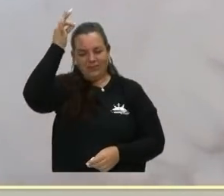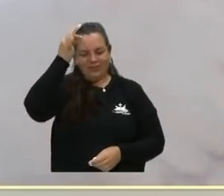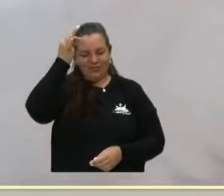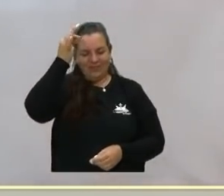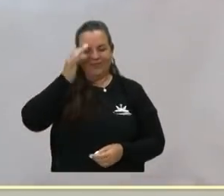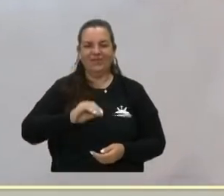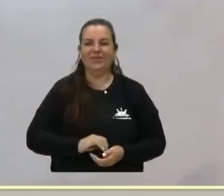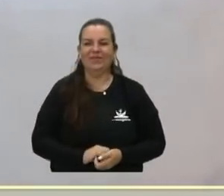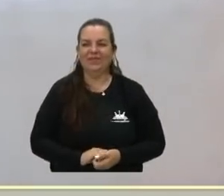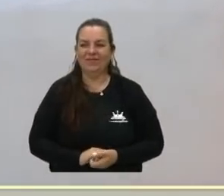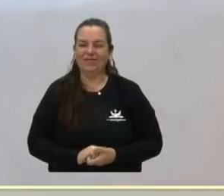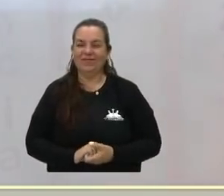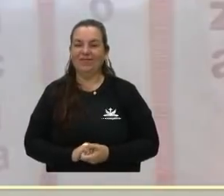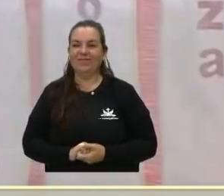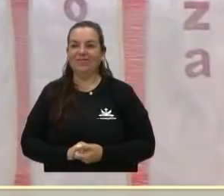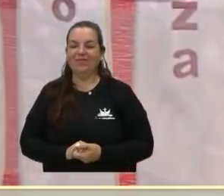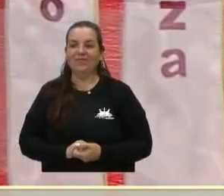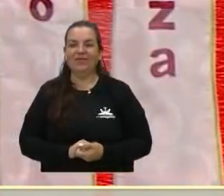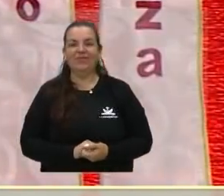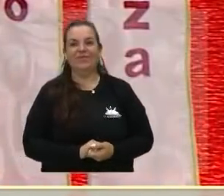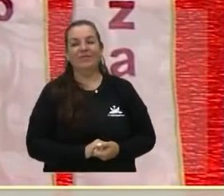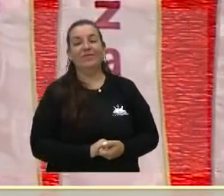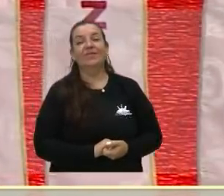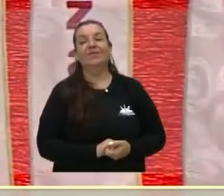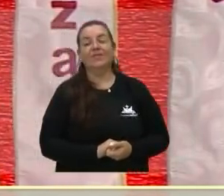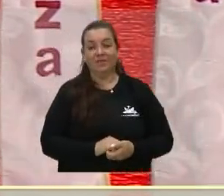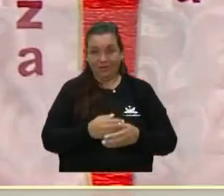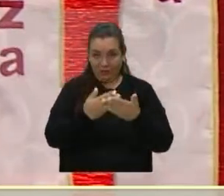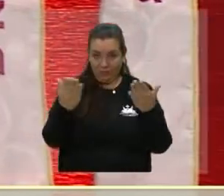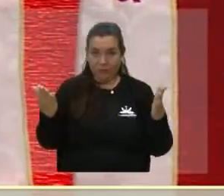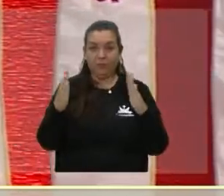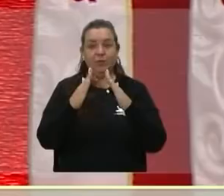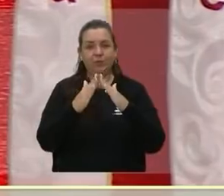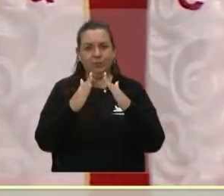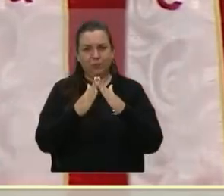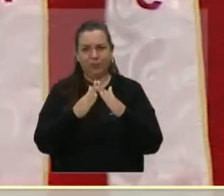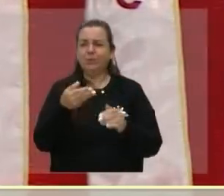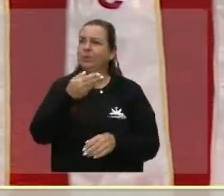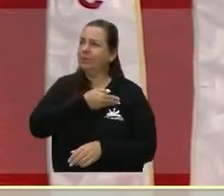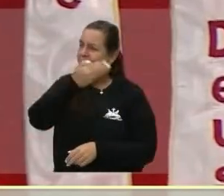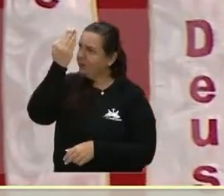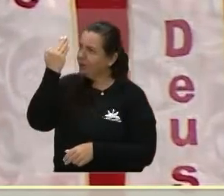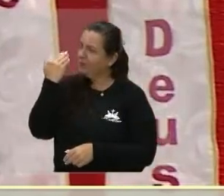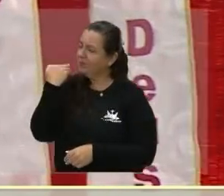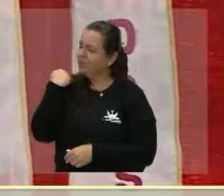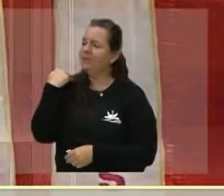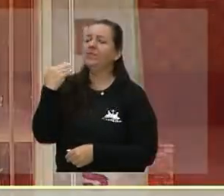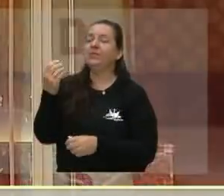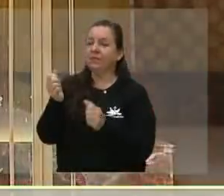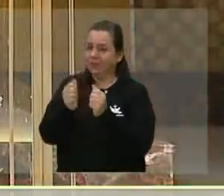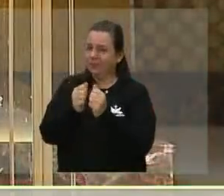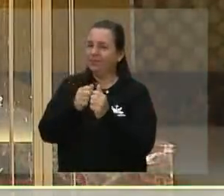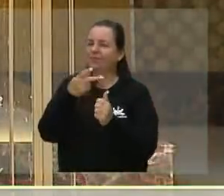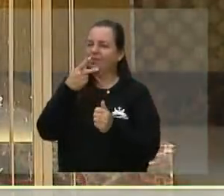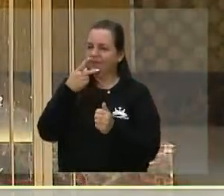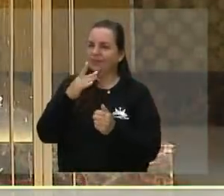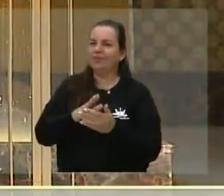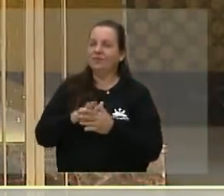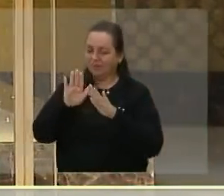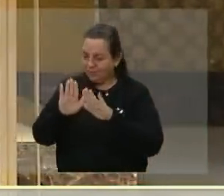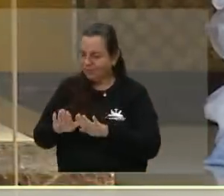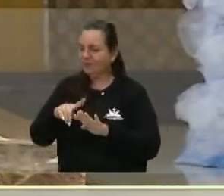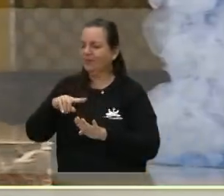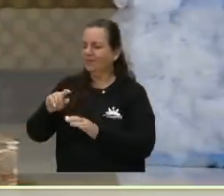primeiro túnel e repita comigo que você que está em casa nossa senhora nossa senhora